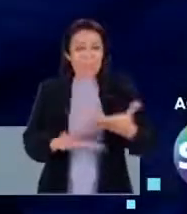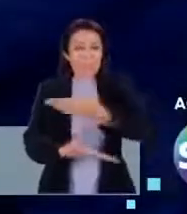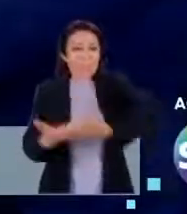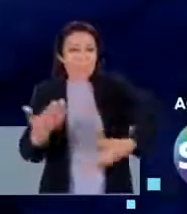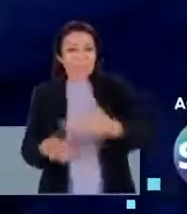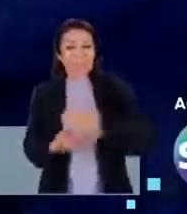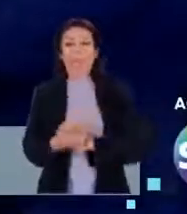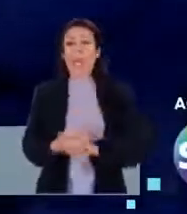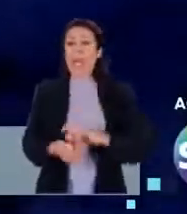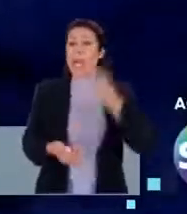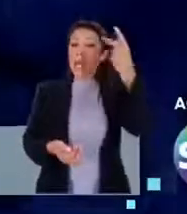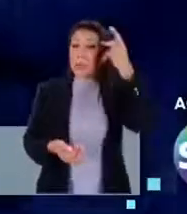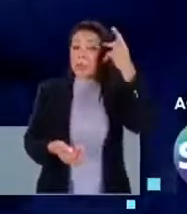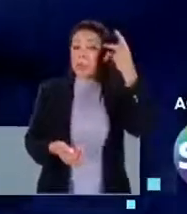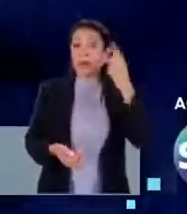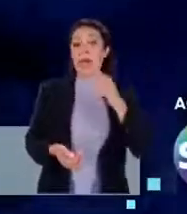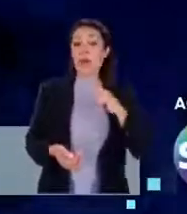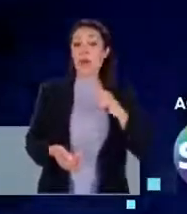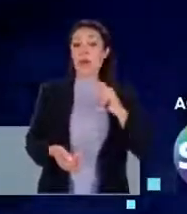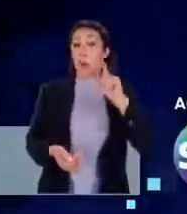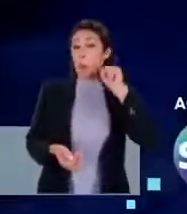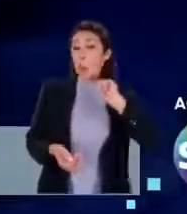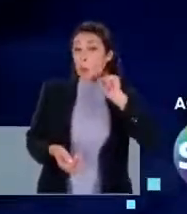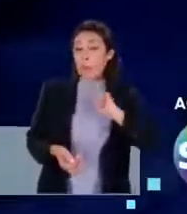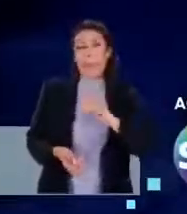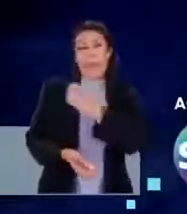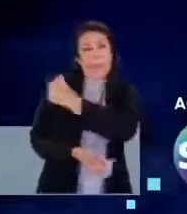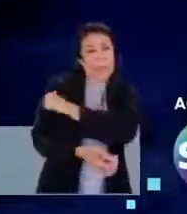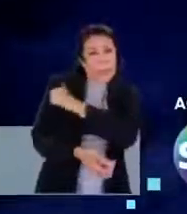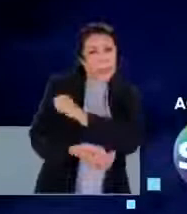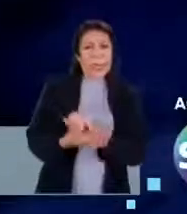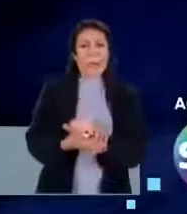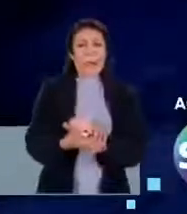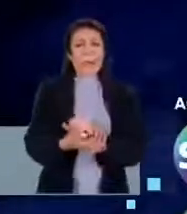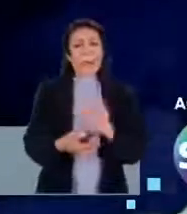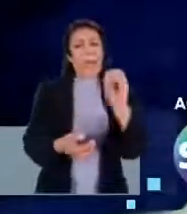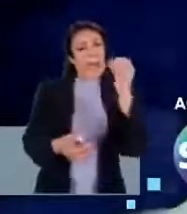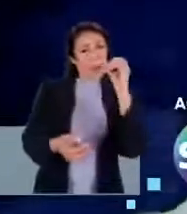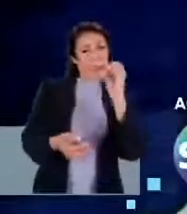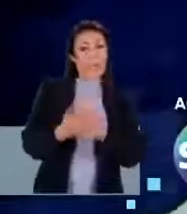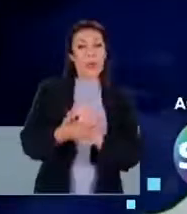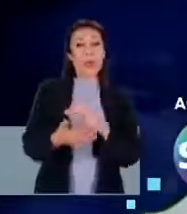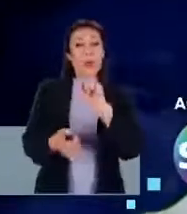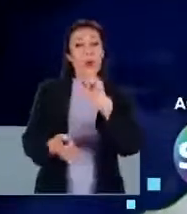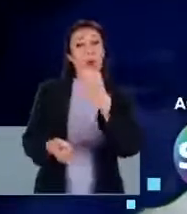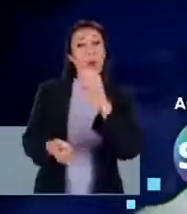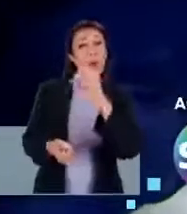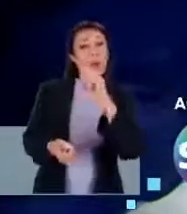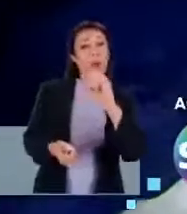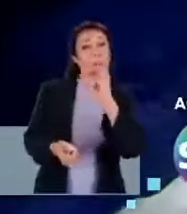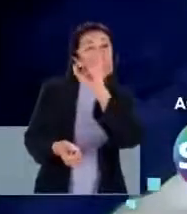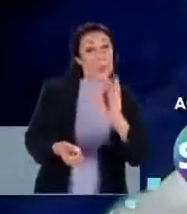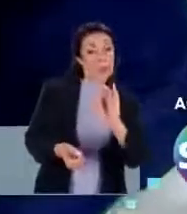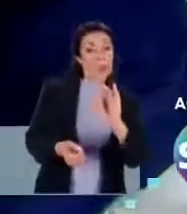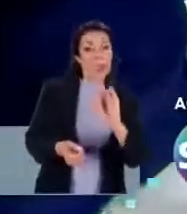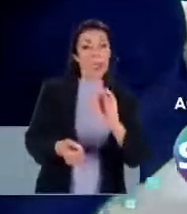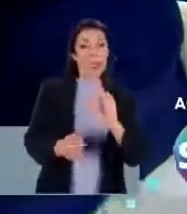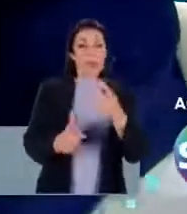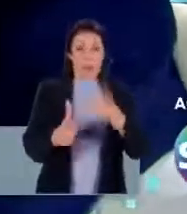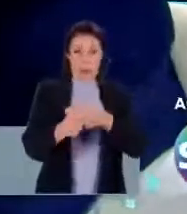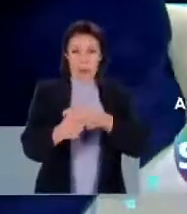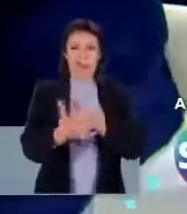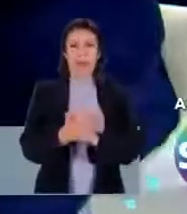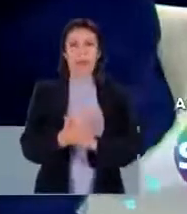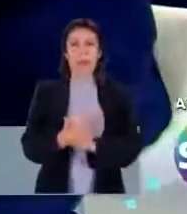ou de Minas Gerais ou do Rio Grande do Sul que são estados que estão Rio de Janeiro São 80% da dívida eles estão mandando pra Brasília de 12 a 15